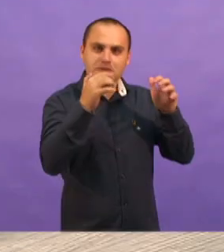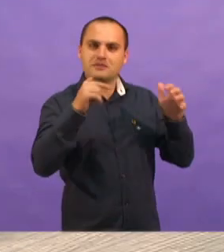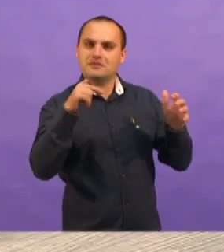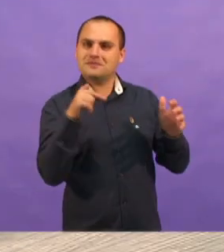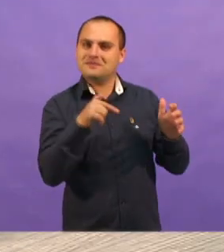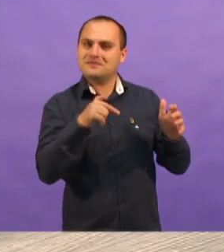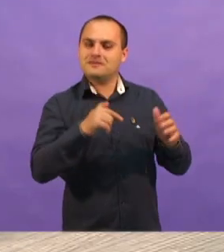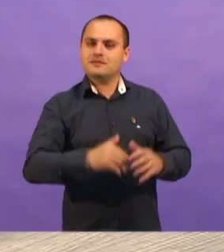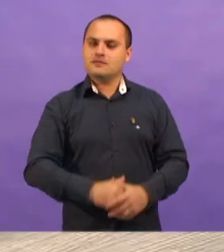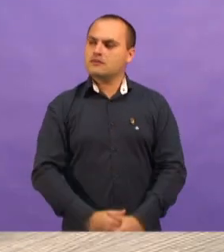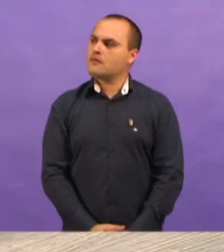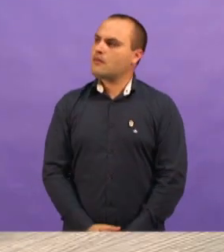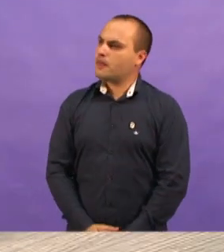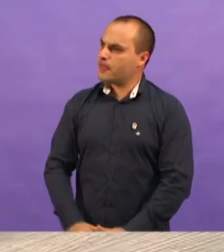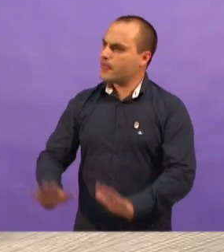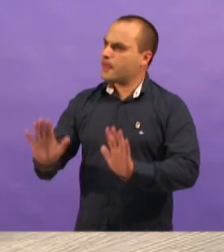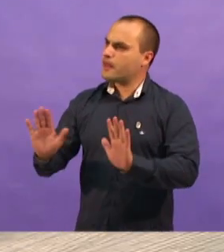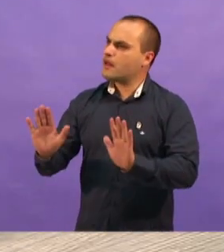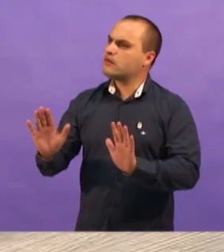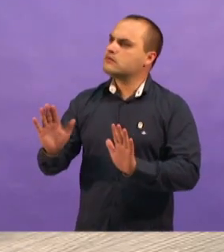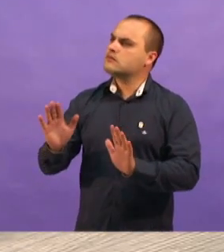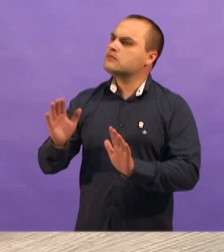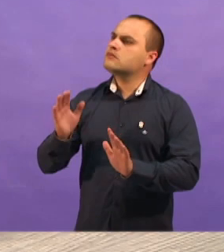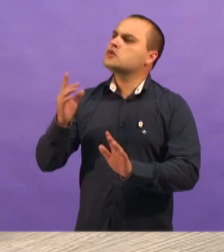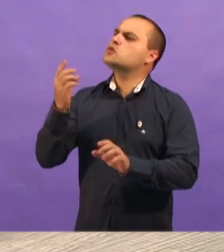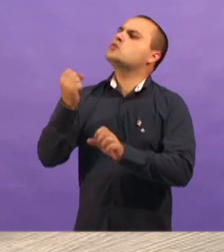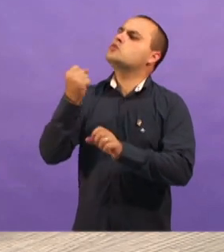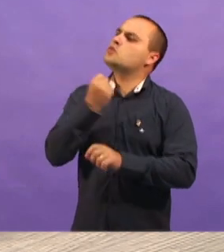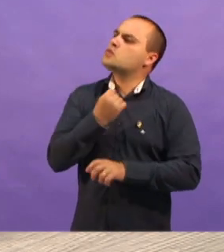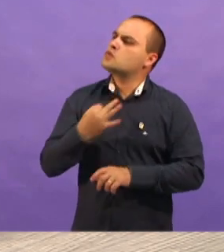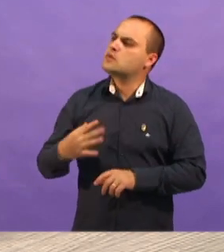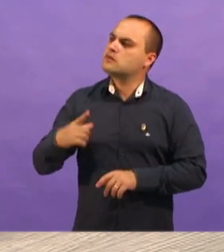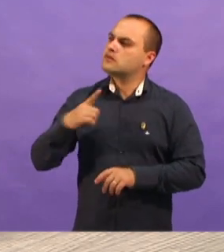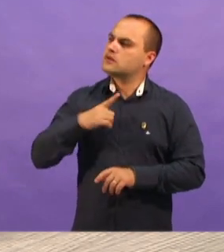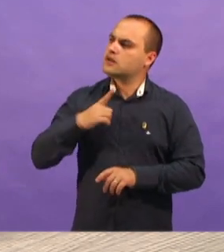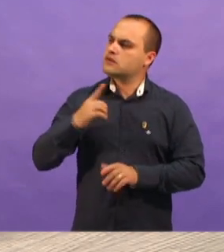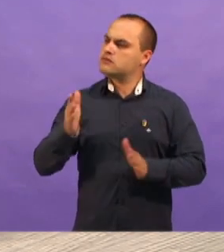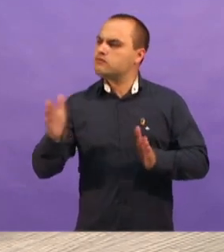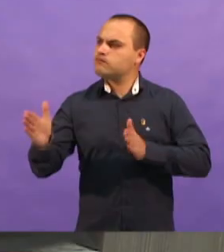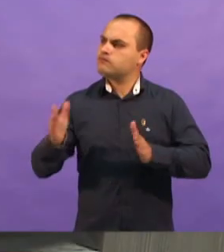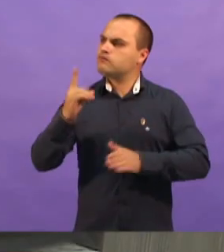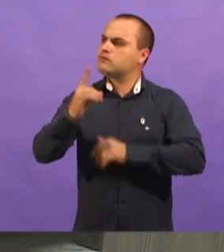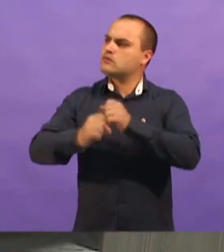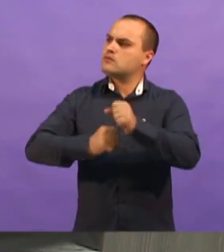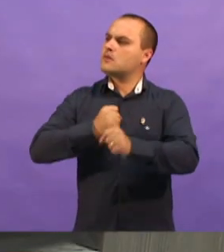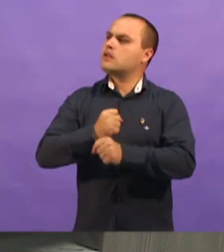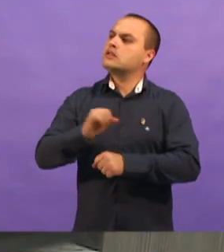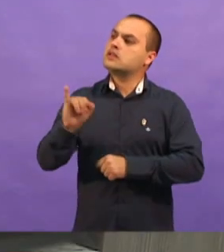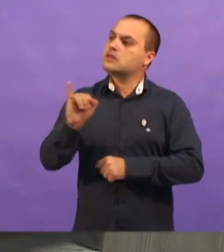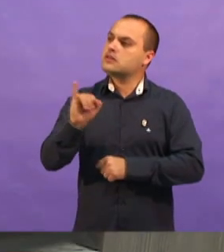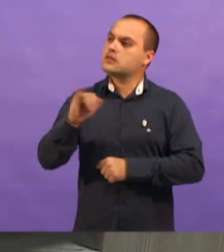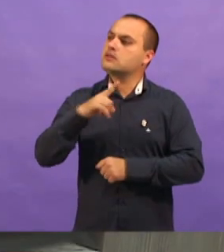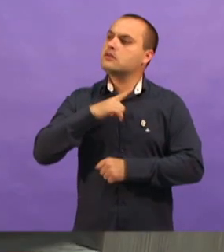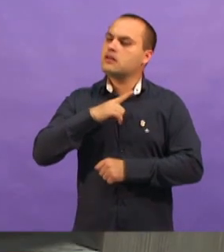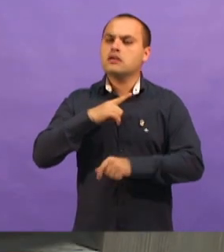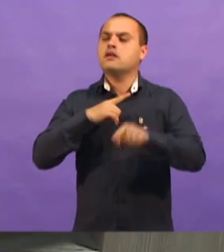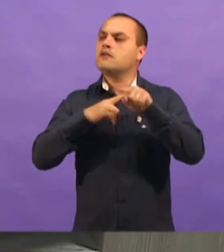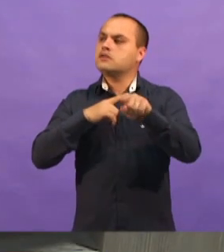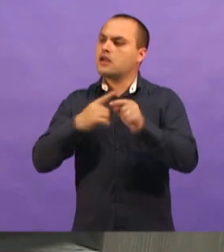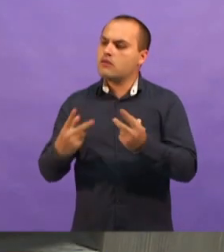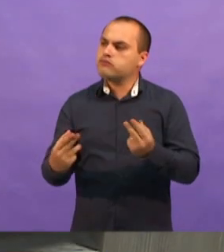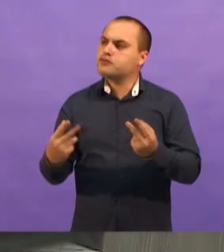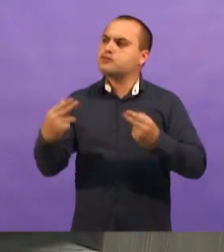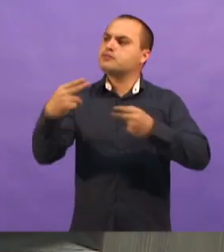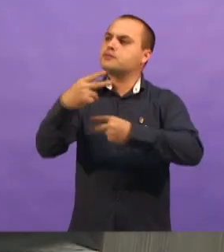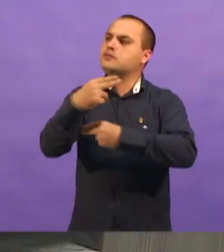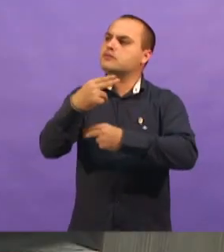Rogério, quantas edições o Anuário de Itajaí já tem e quantas você já foi o editor?